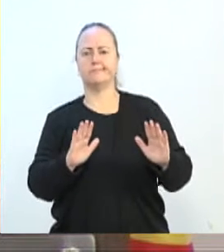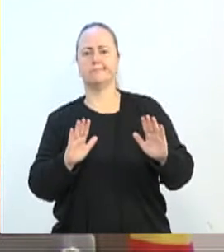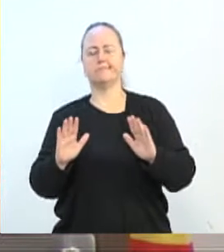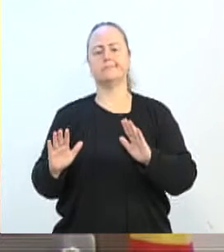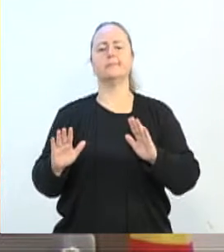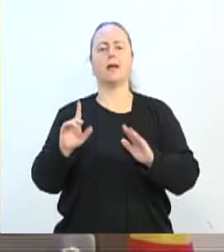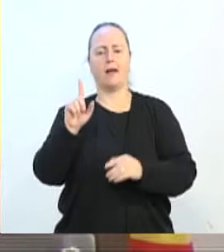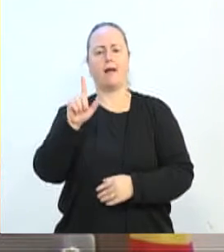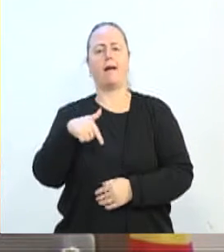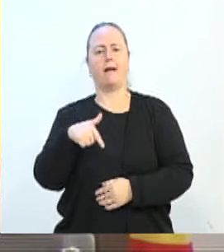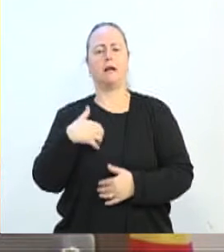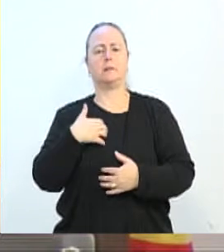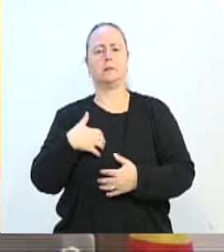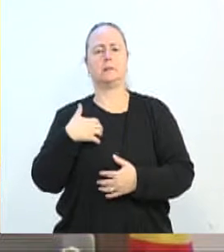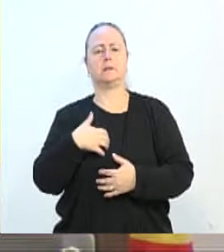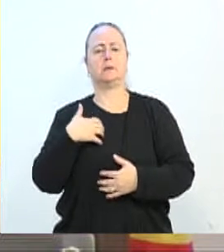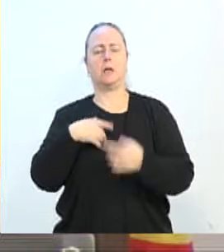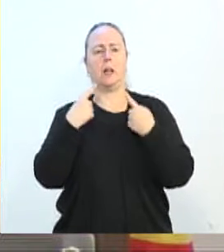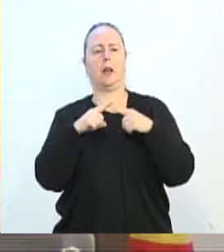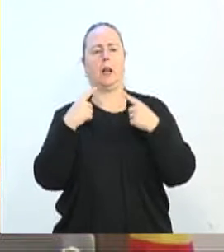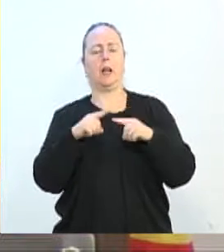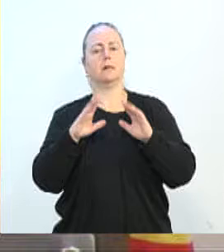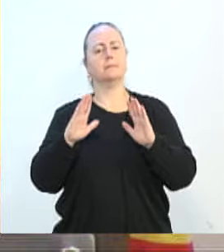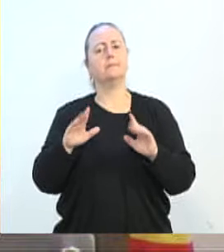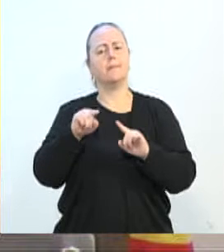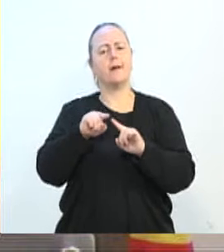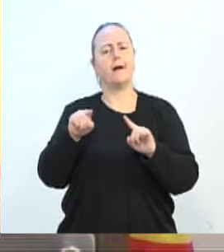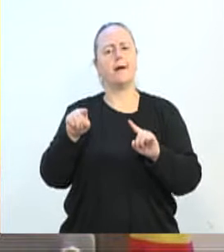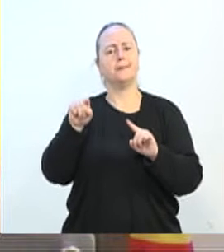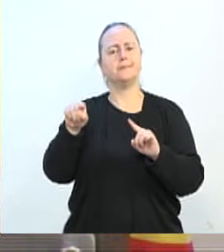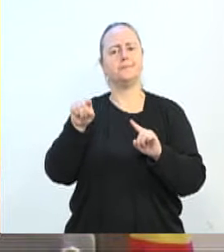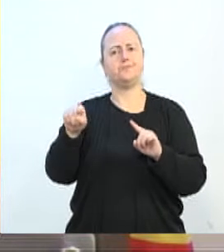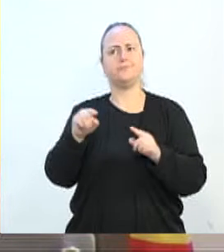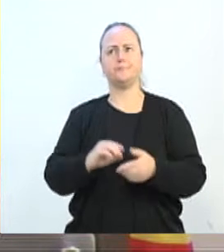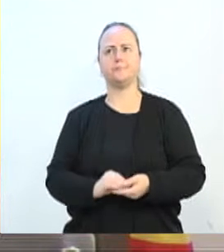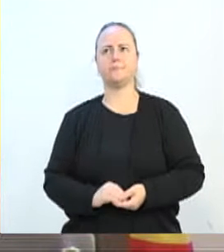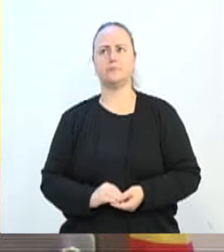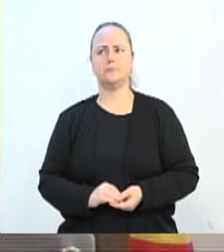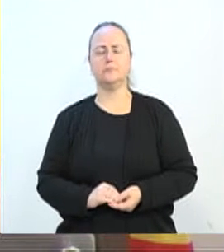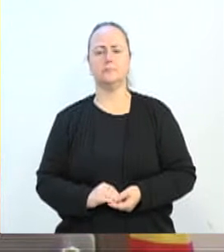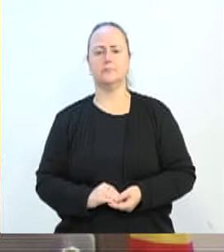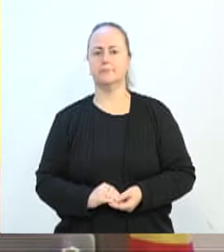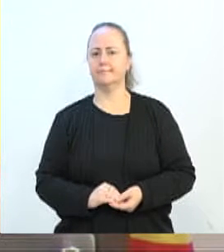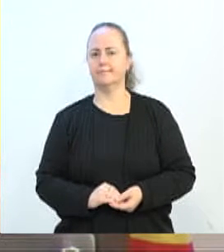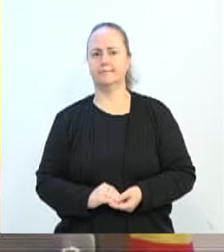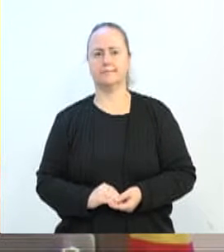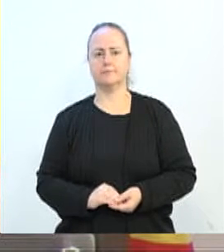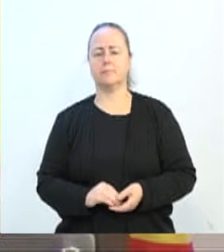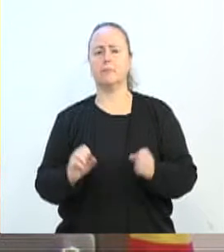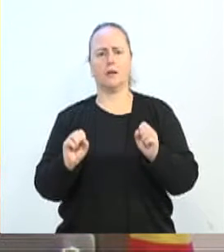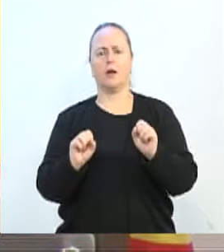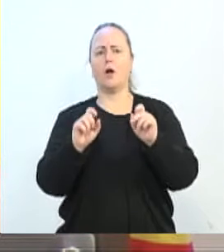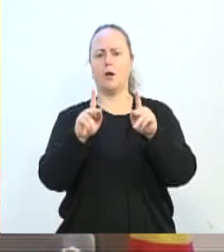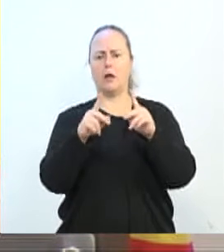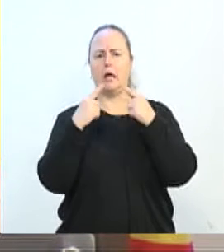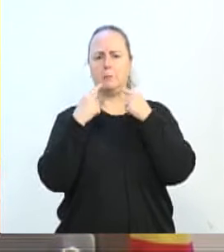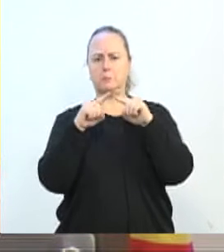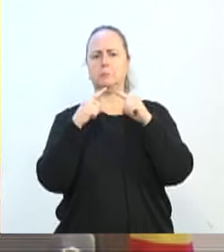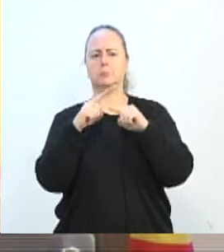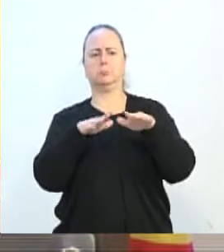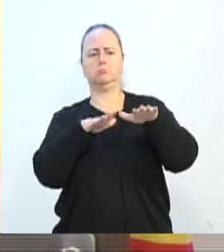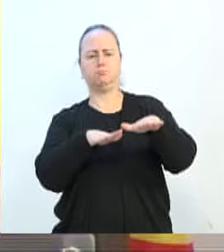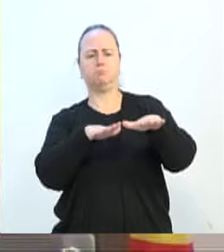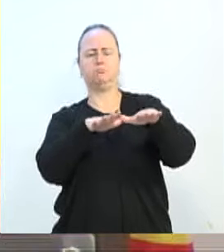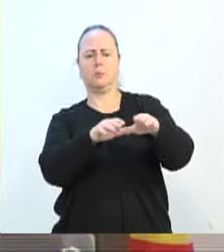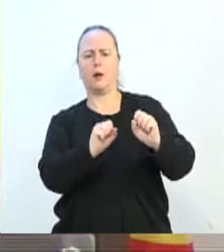não estariam mais ocorrendo da forma que estão ocorrendo porque não se questiona o direito de protestar Isso faz parte da democracia e da liberdade